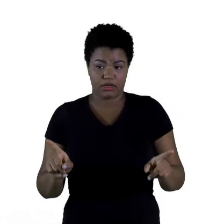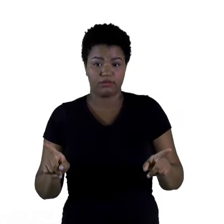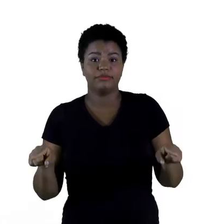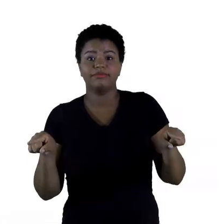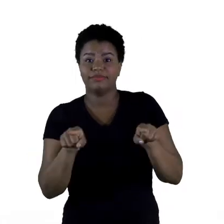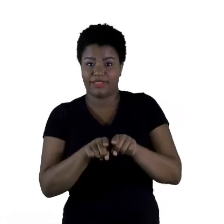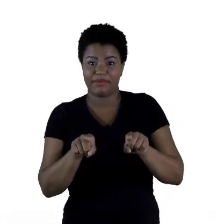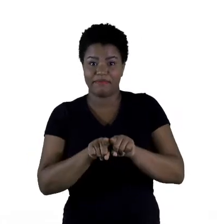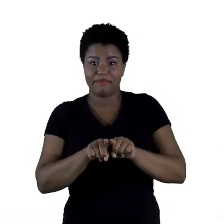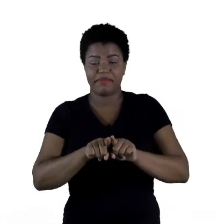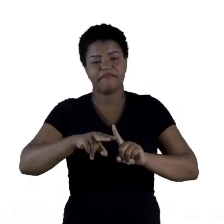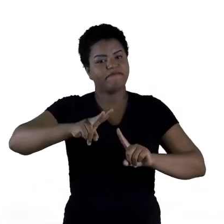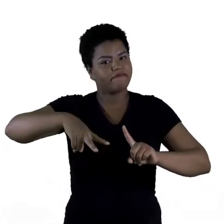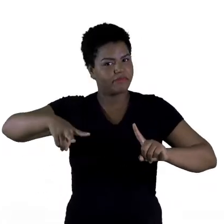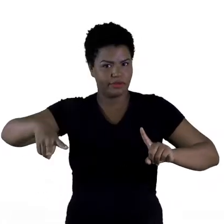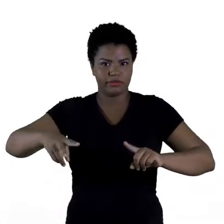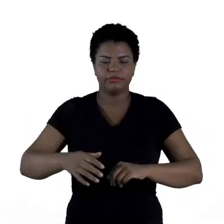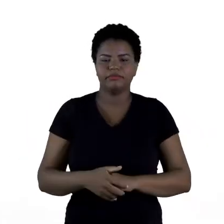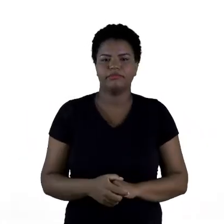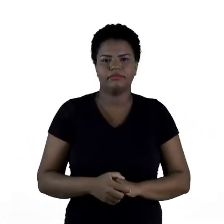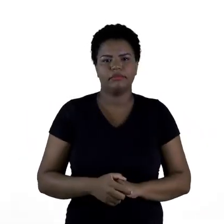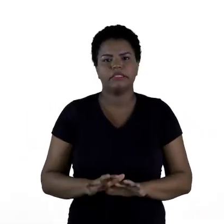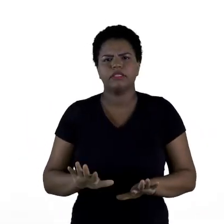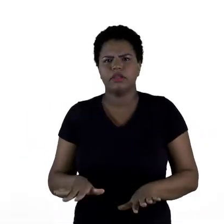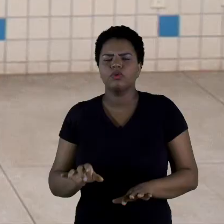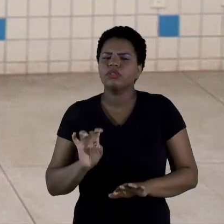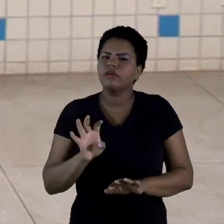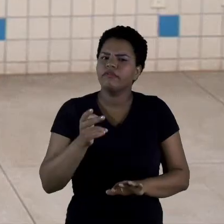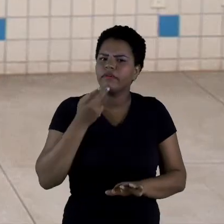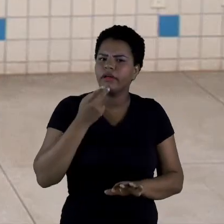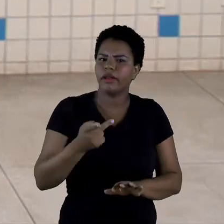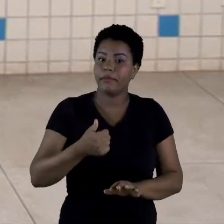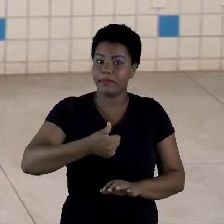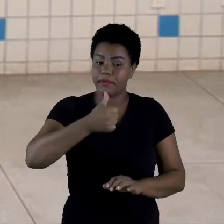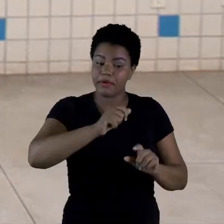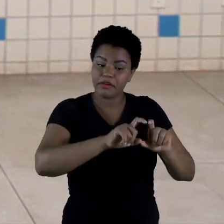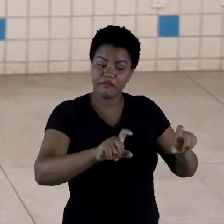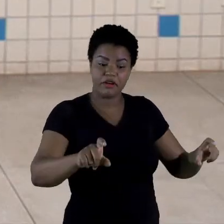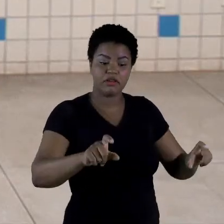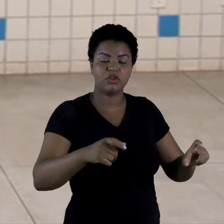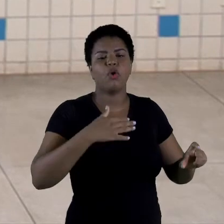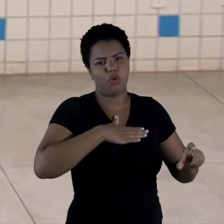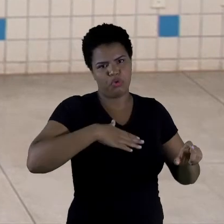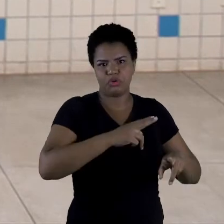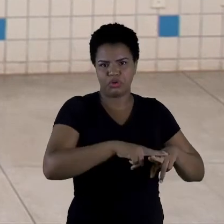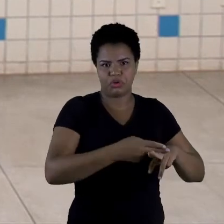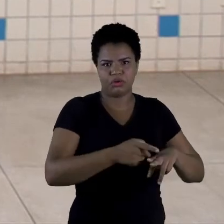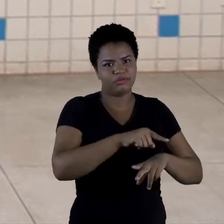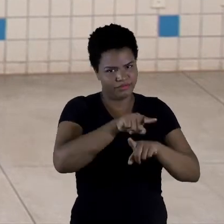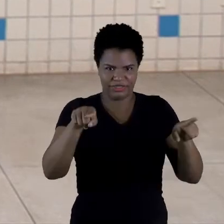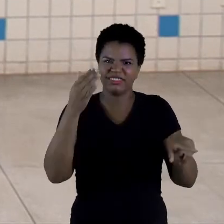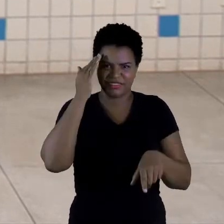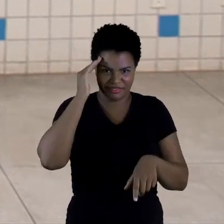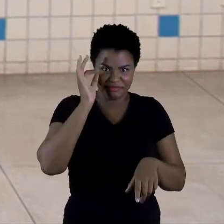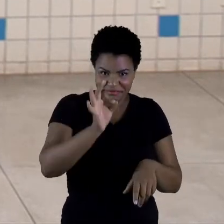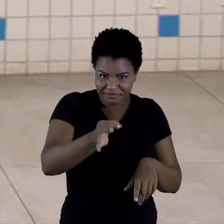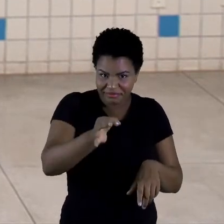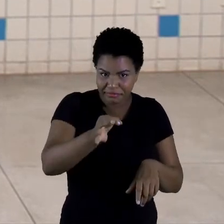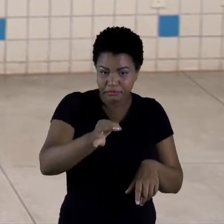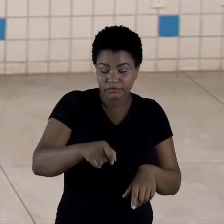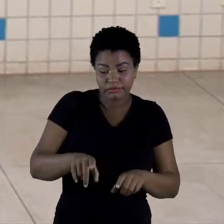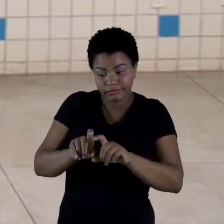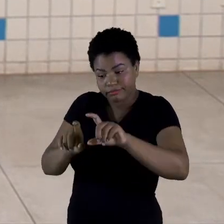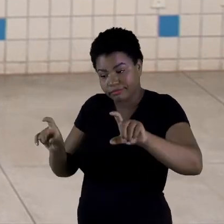também de vegetais. Então, assim, se eu falo a primeira oração, gosto de chocolate, vocês vão entender, não vão? Se eu falo a